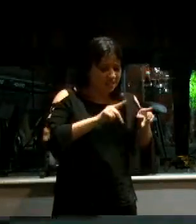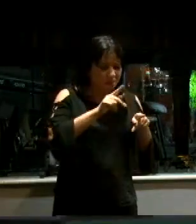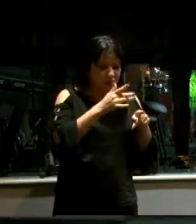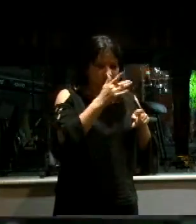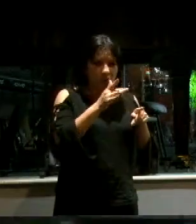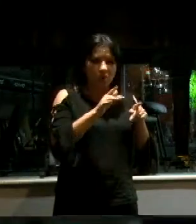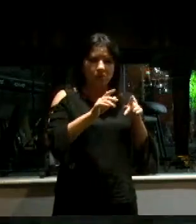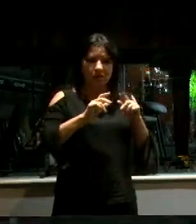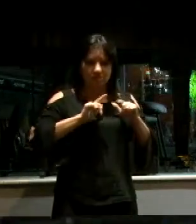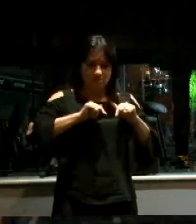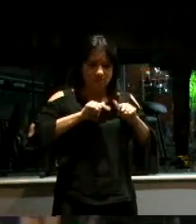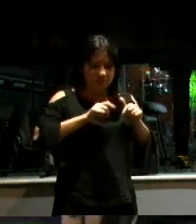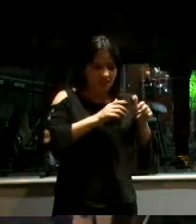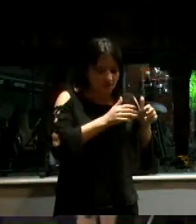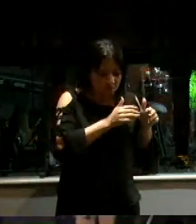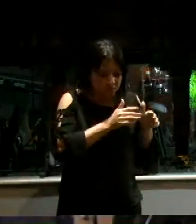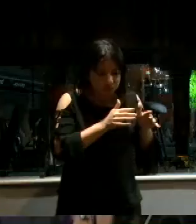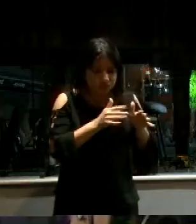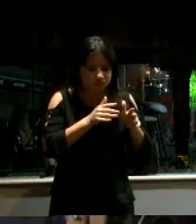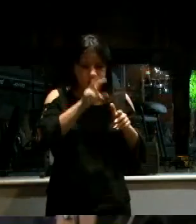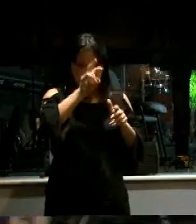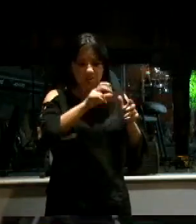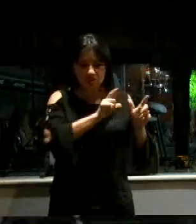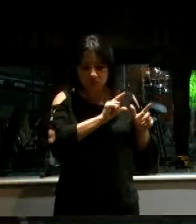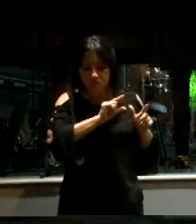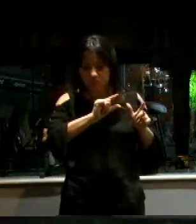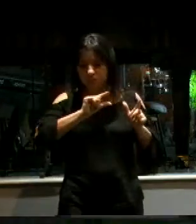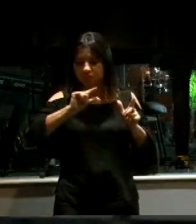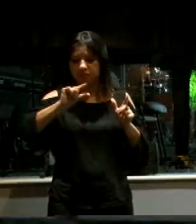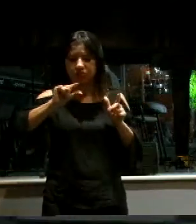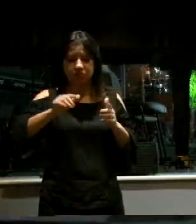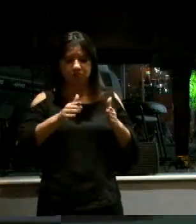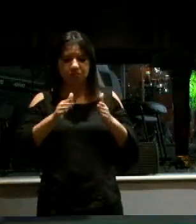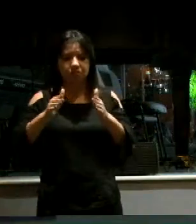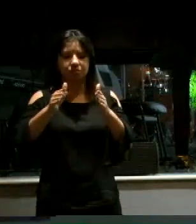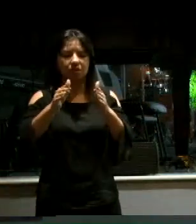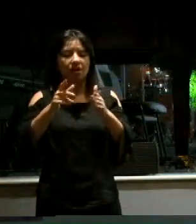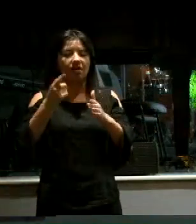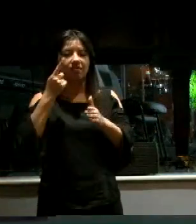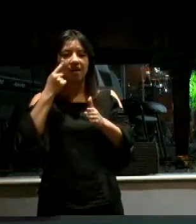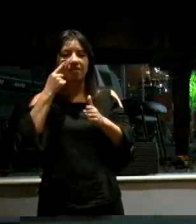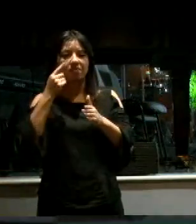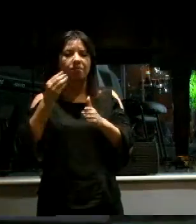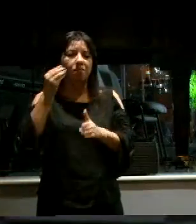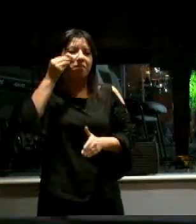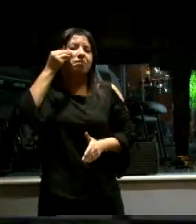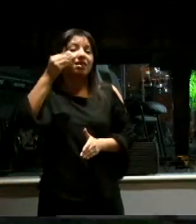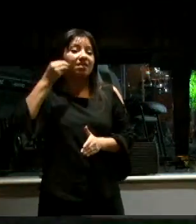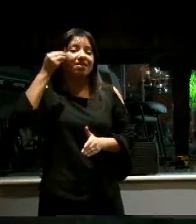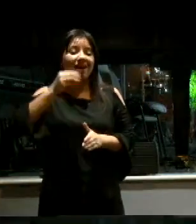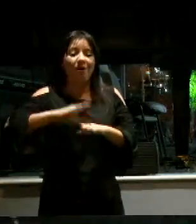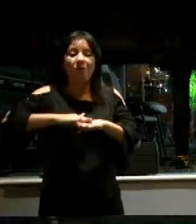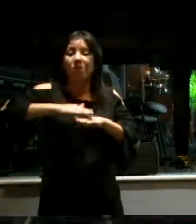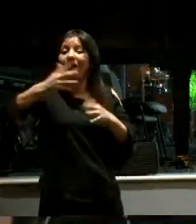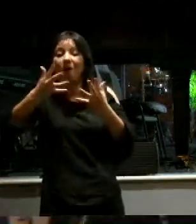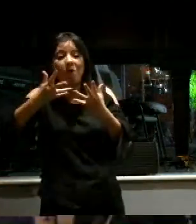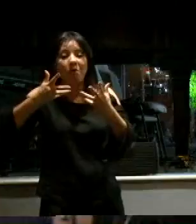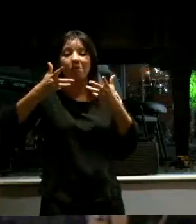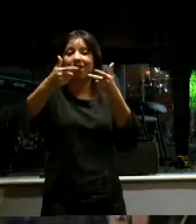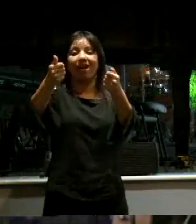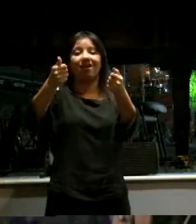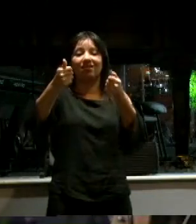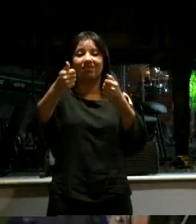maior de todos os milagres, porque quando está diante do Mar Vermelho e os exércitos faraó vindo atrás, porque ele ficou